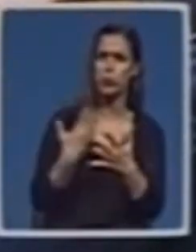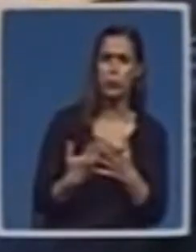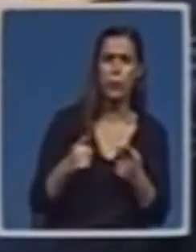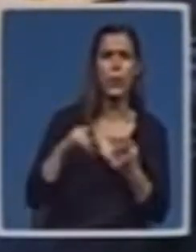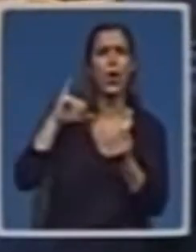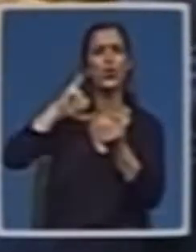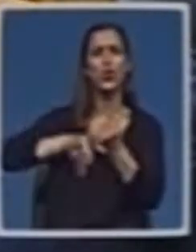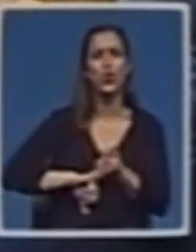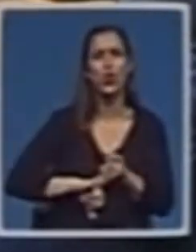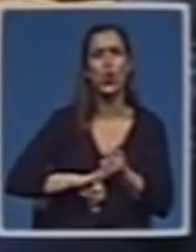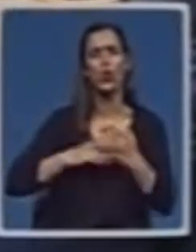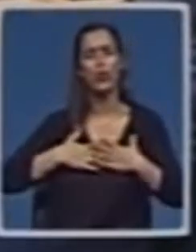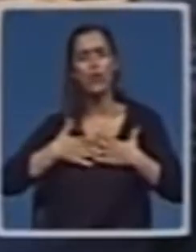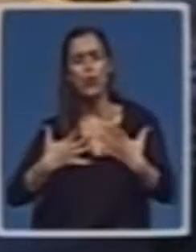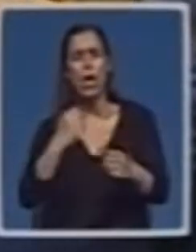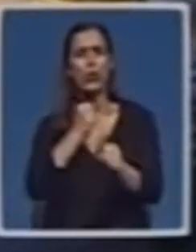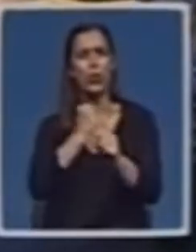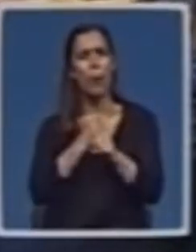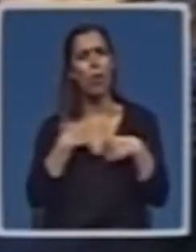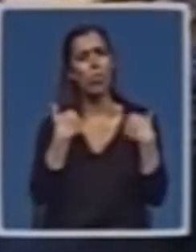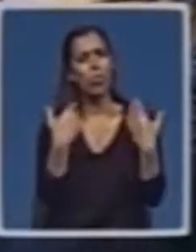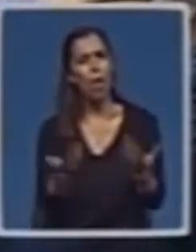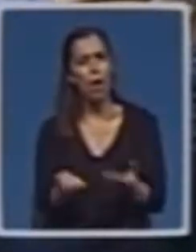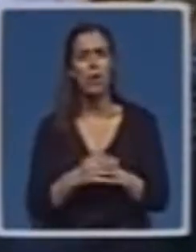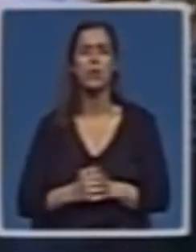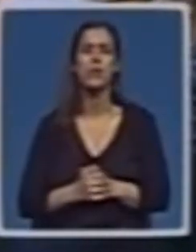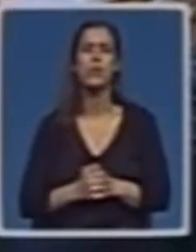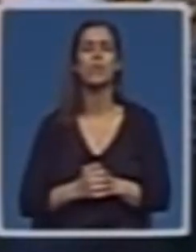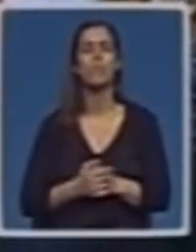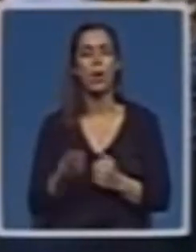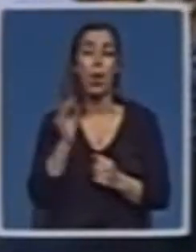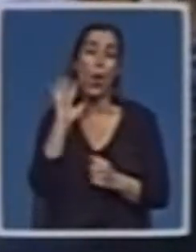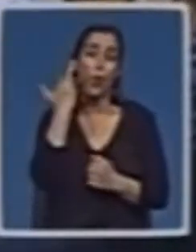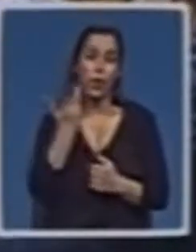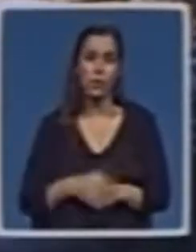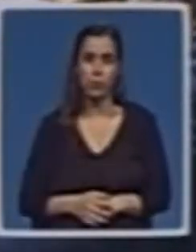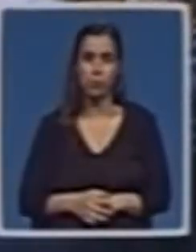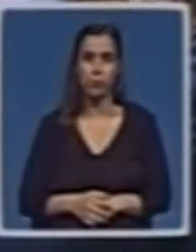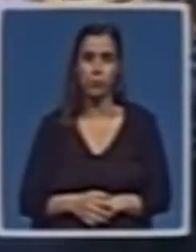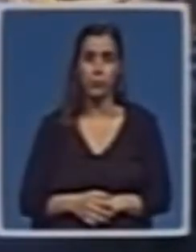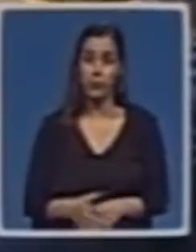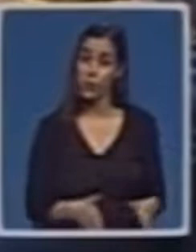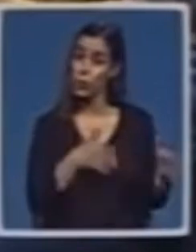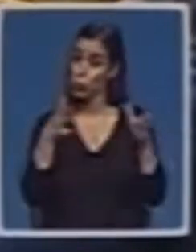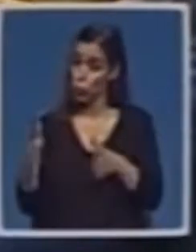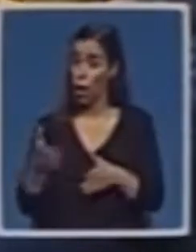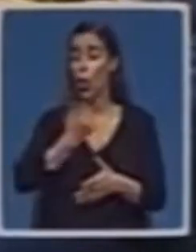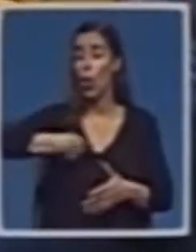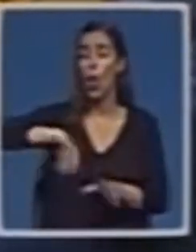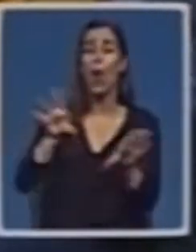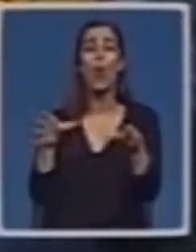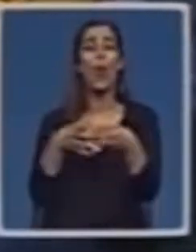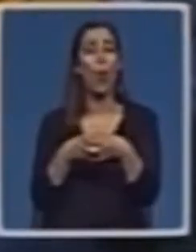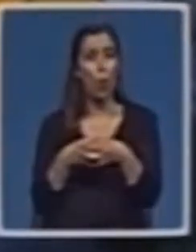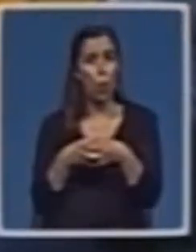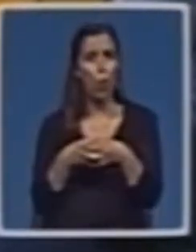centenas de sócios que prestam trabalho voluntário para que assim seja. Mas, entretanto, somos também um clube que